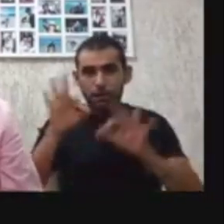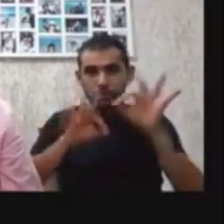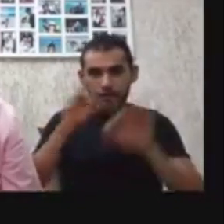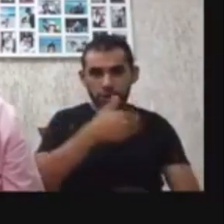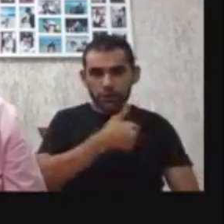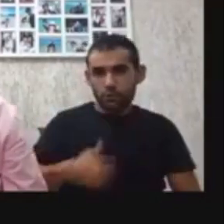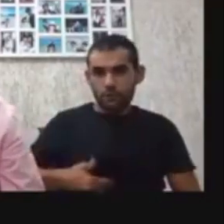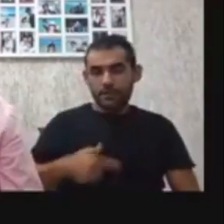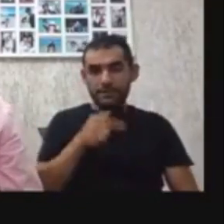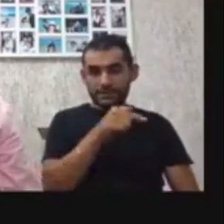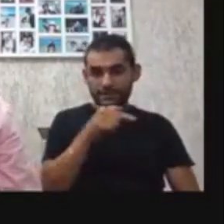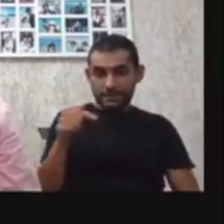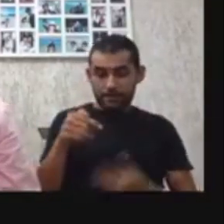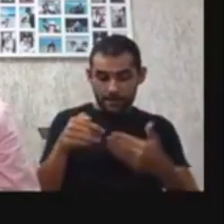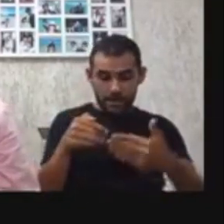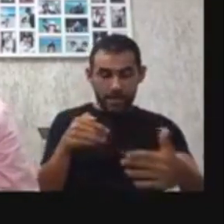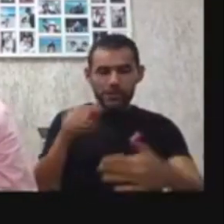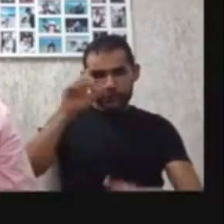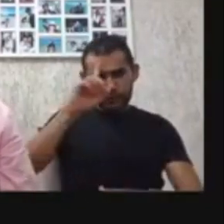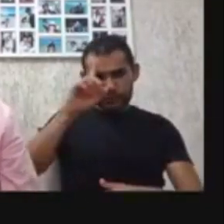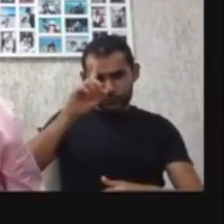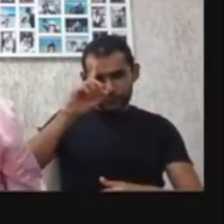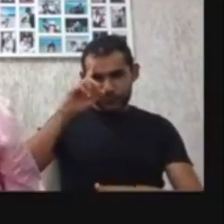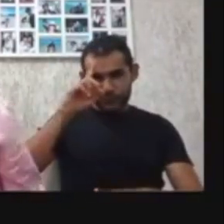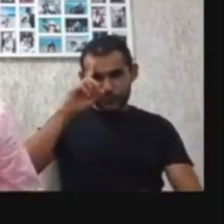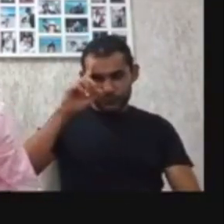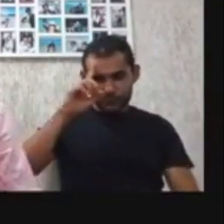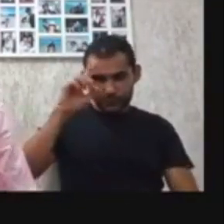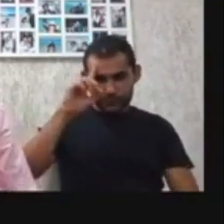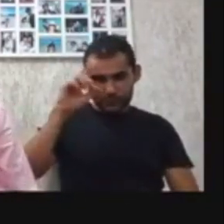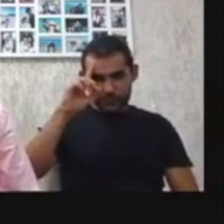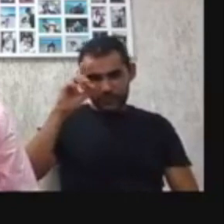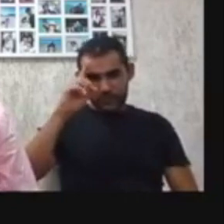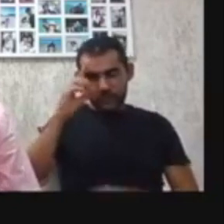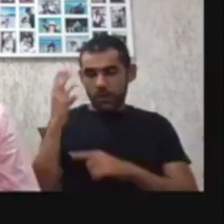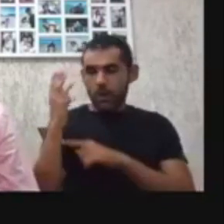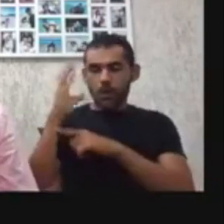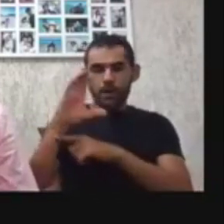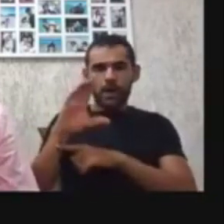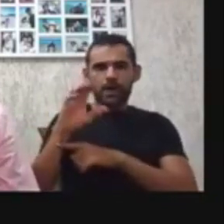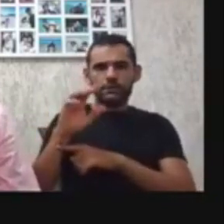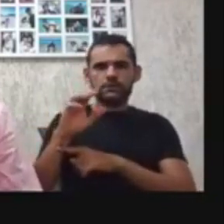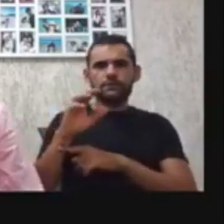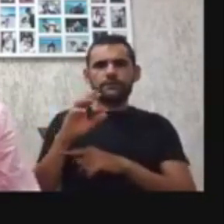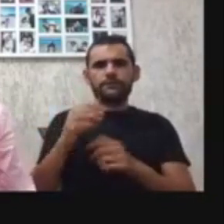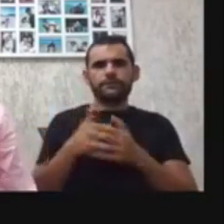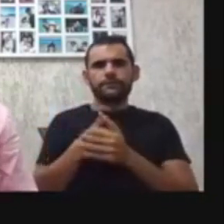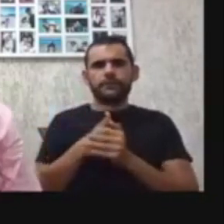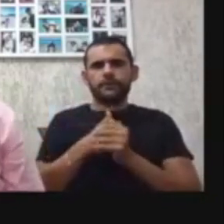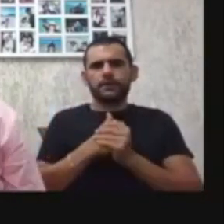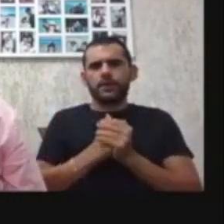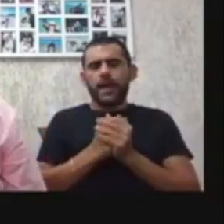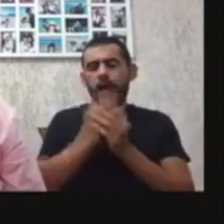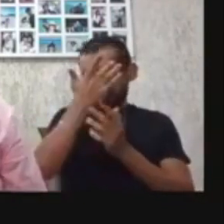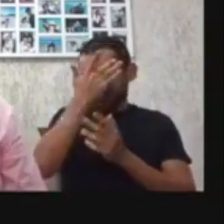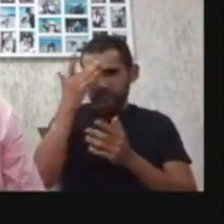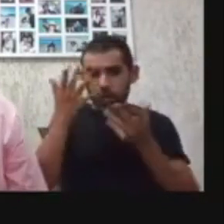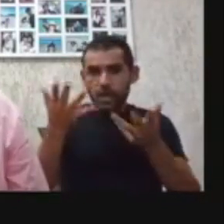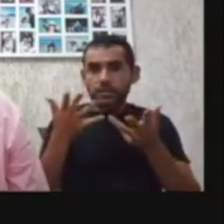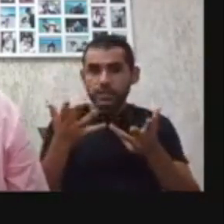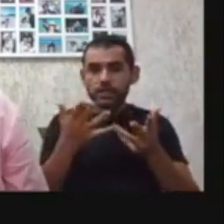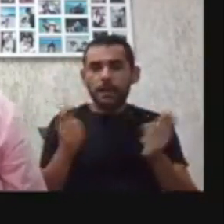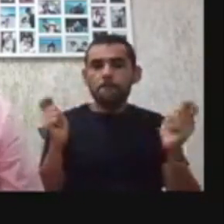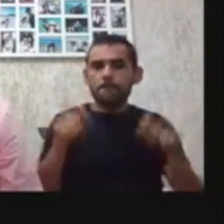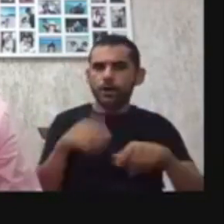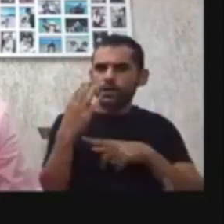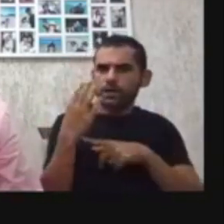a partir dessa semana, todos os dias. Nós colocamos aí um post e nós iremos publicar, né? E a pessoa que quiser também, eu posso